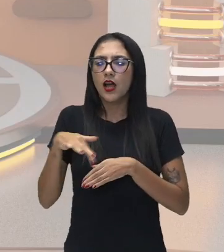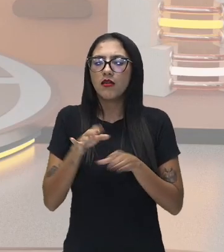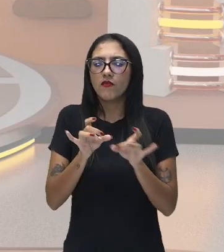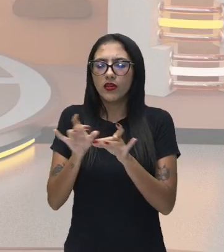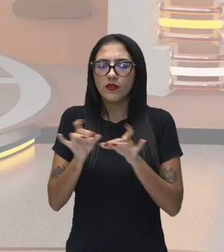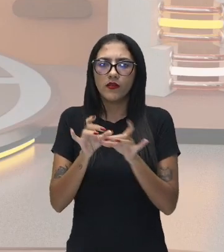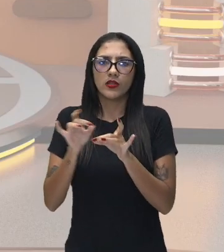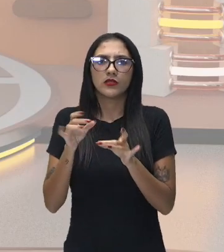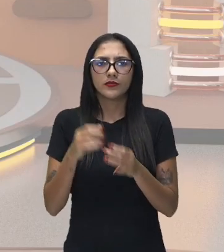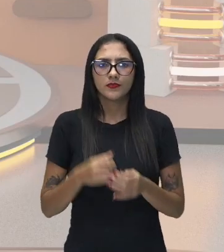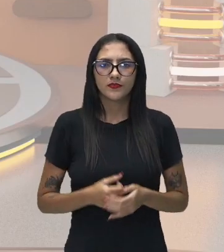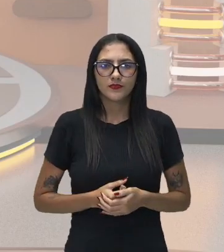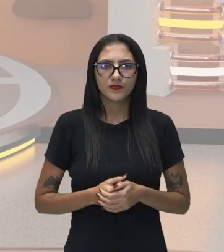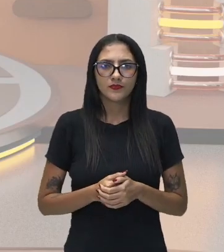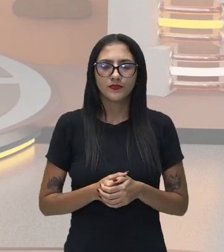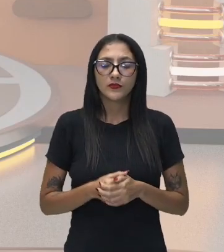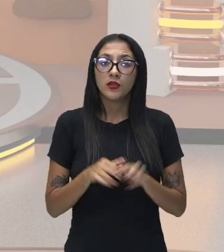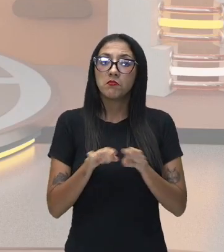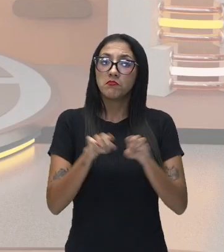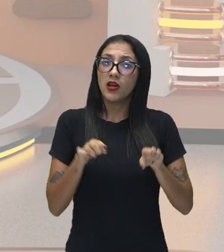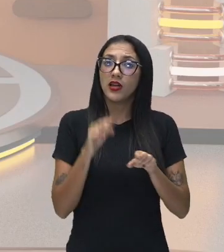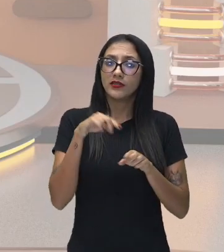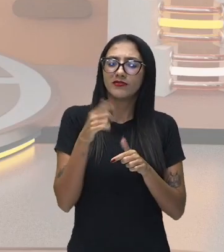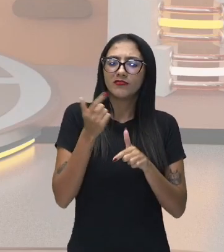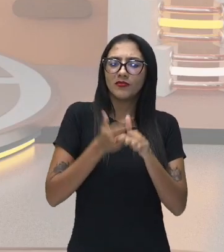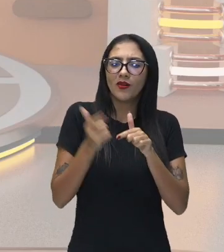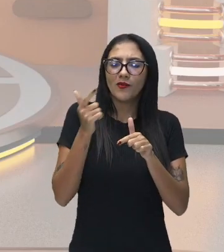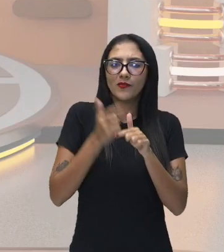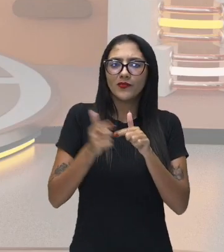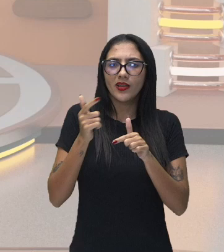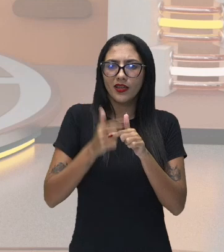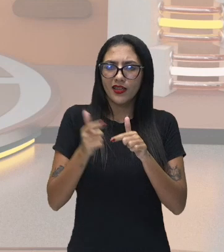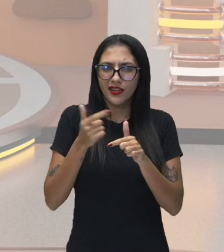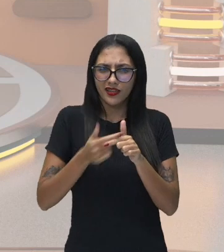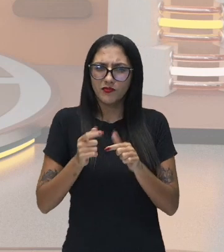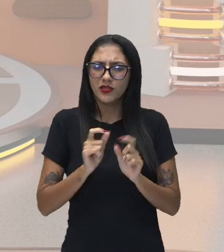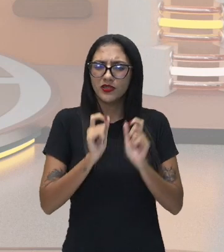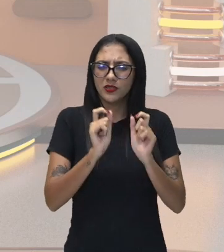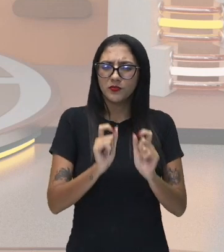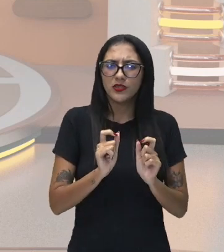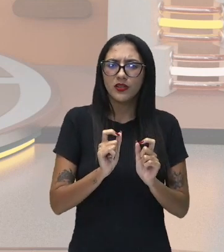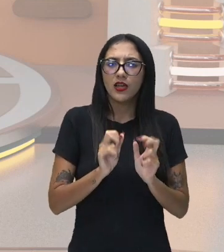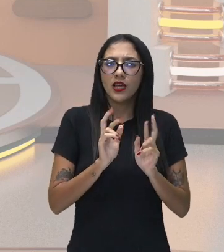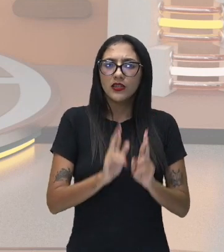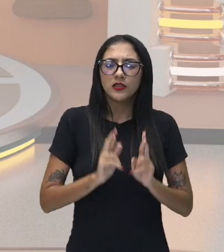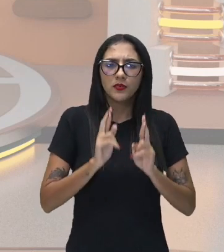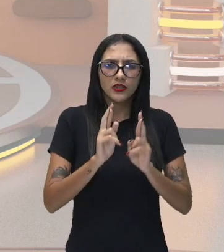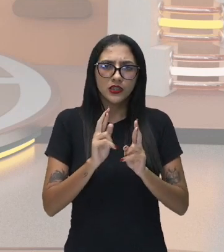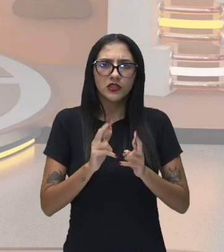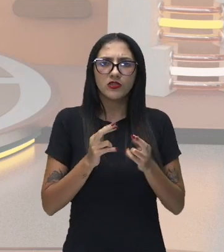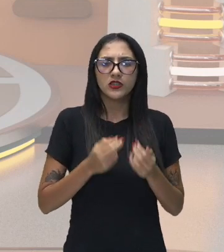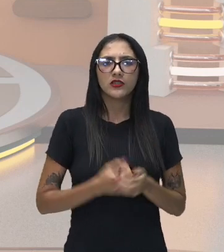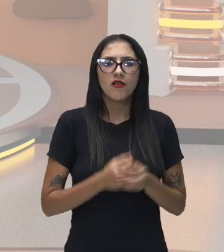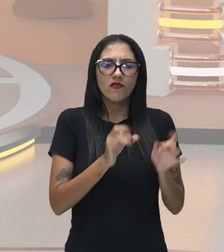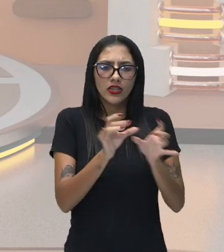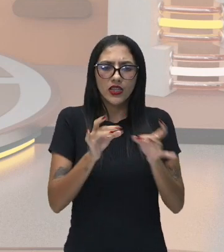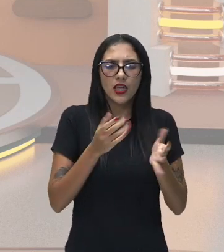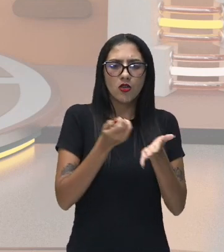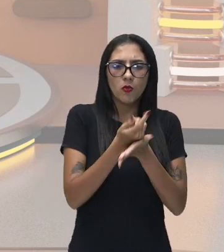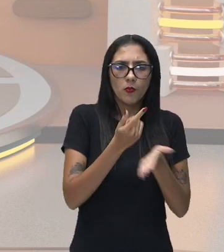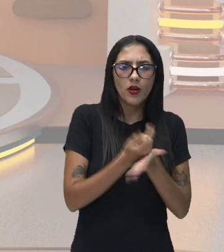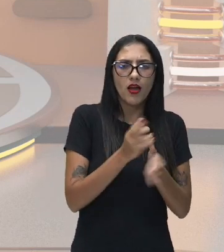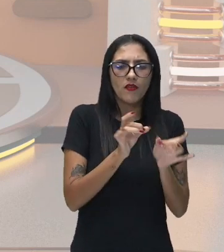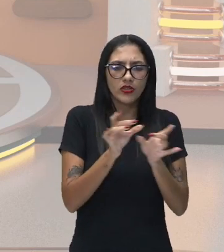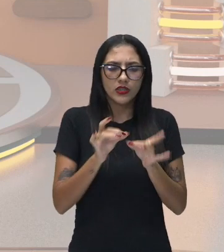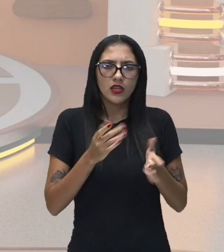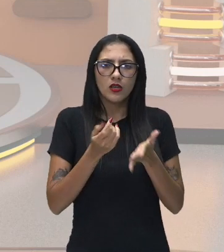Só que um dos problemas gerados por essa questão dessa especulação financeira, compra, revende, e também moeda